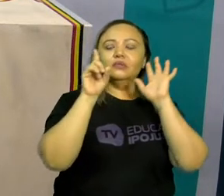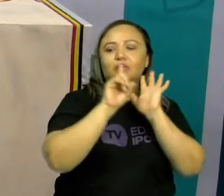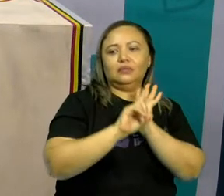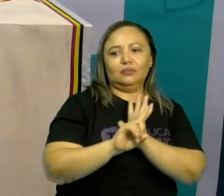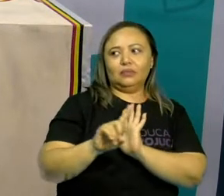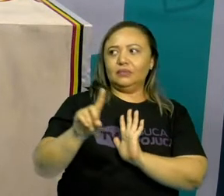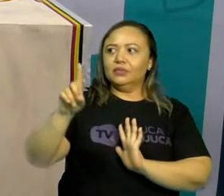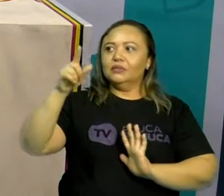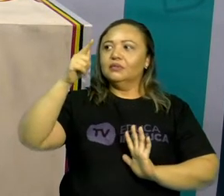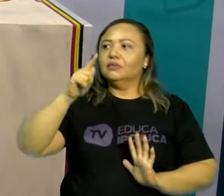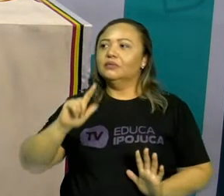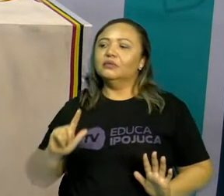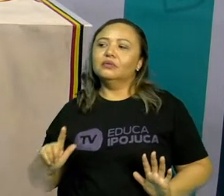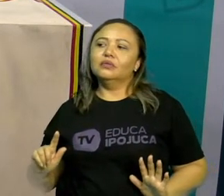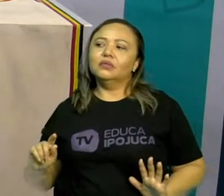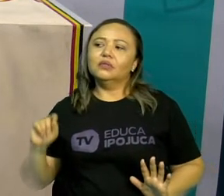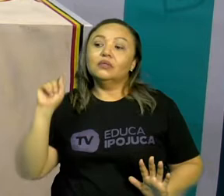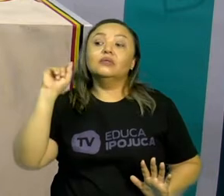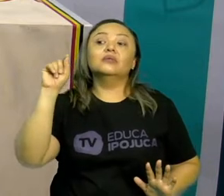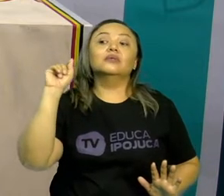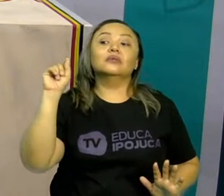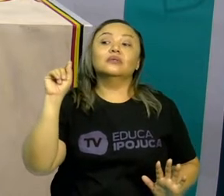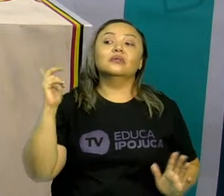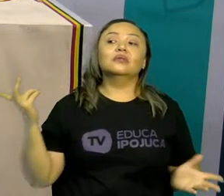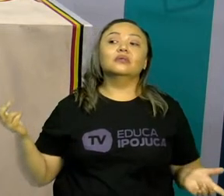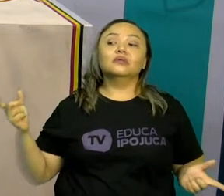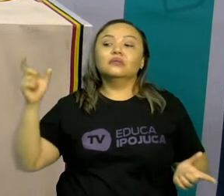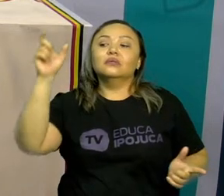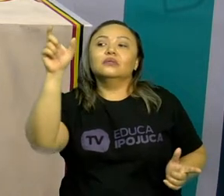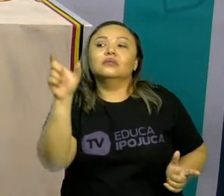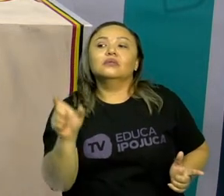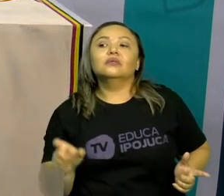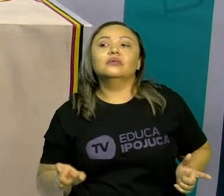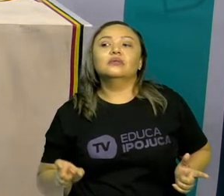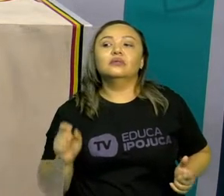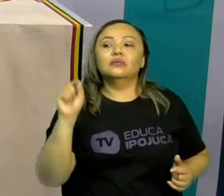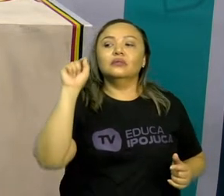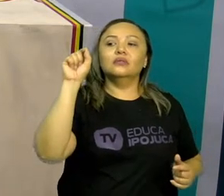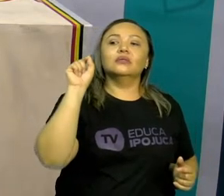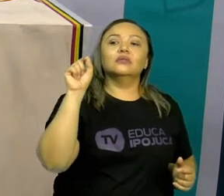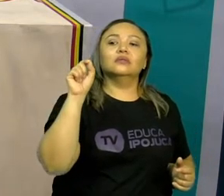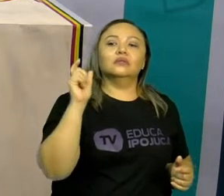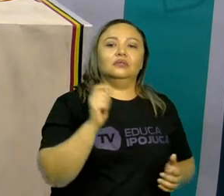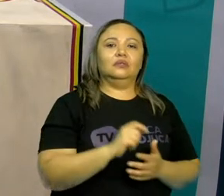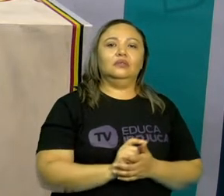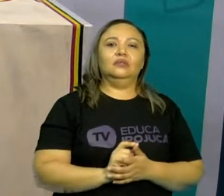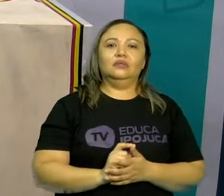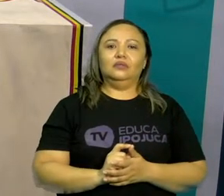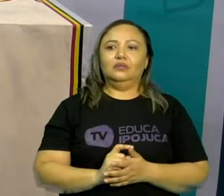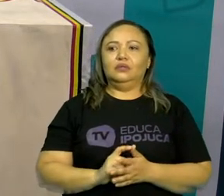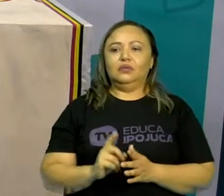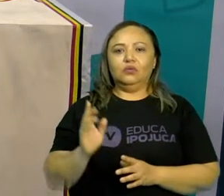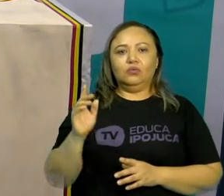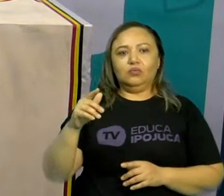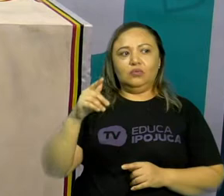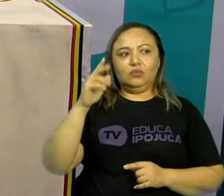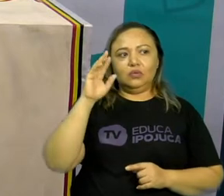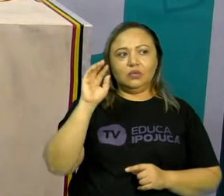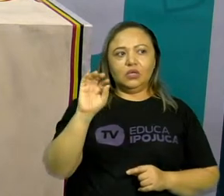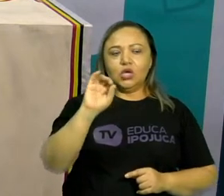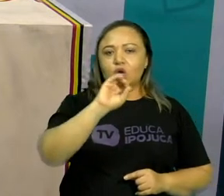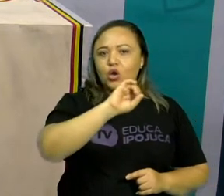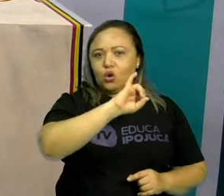perguntou novamente quem está aí então se apresentou